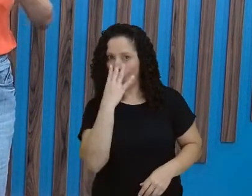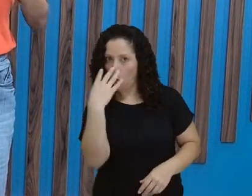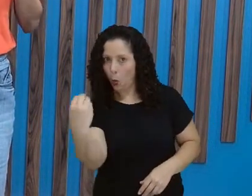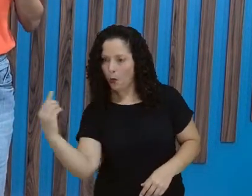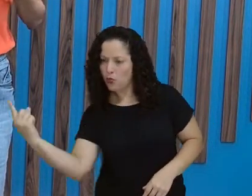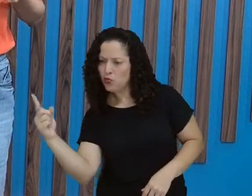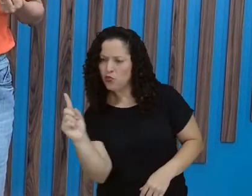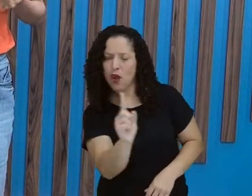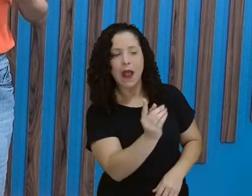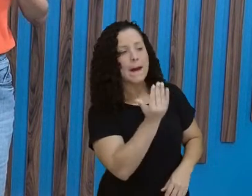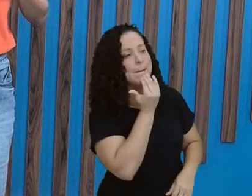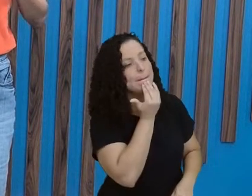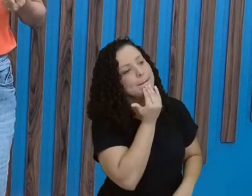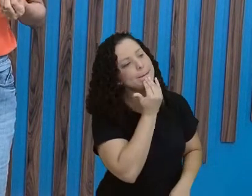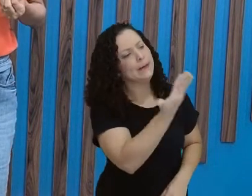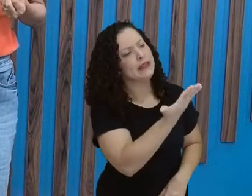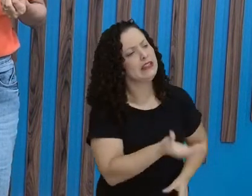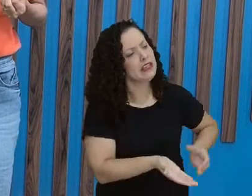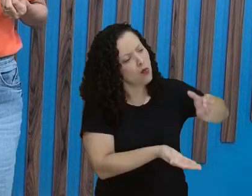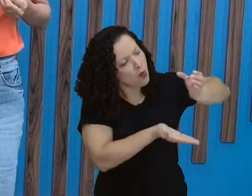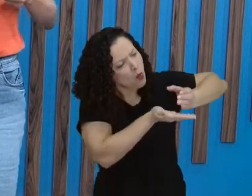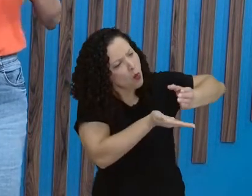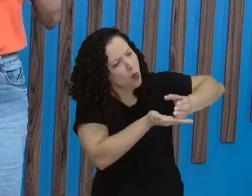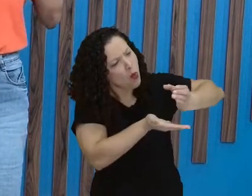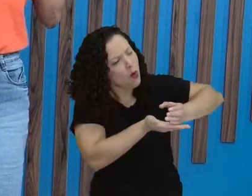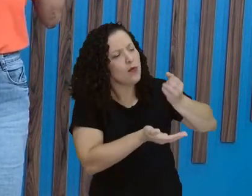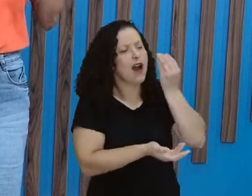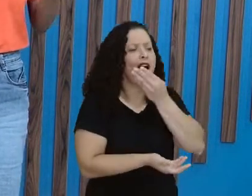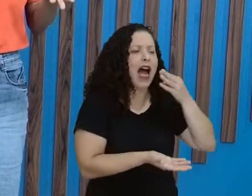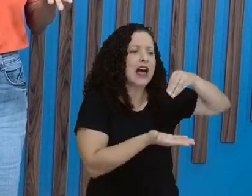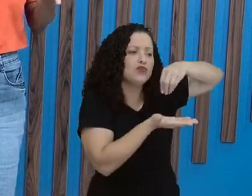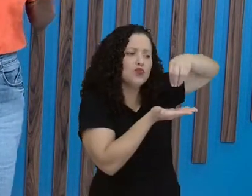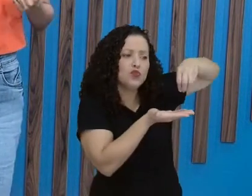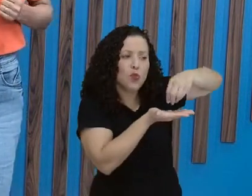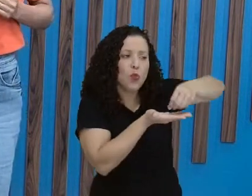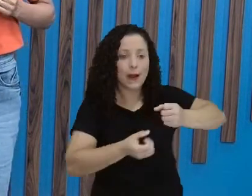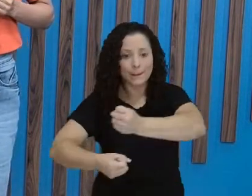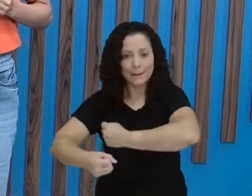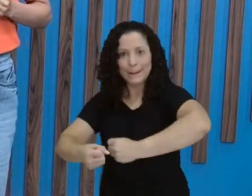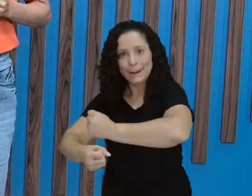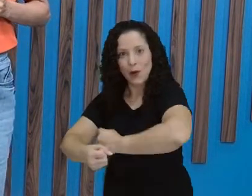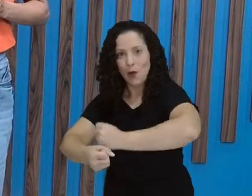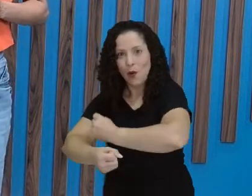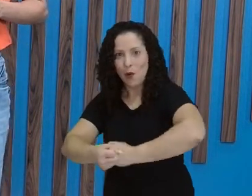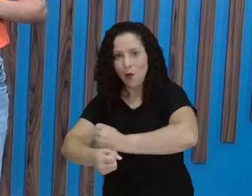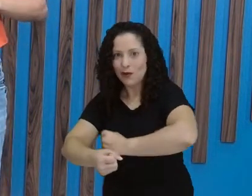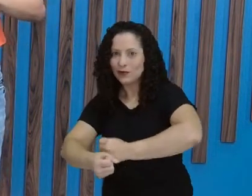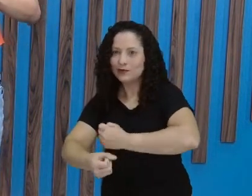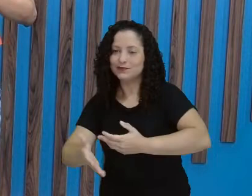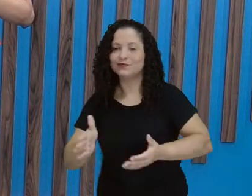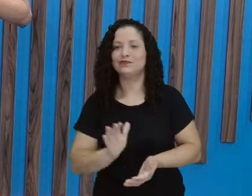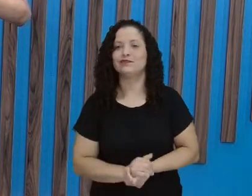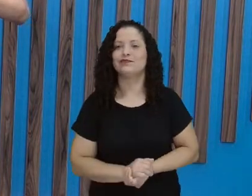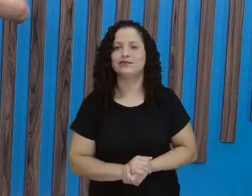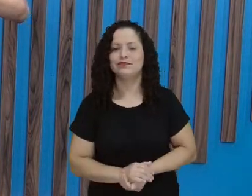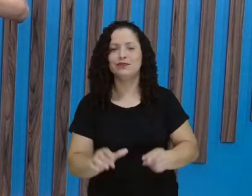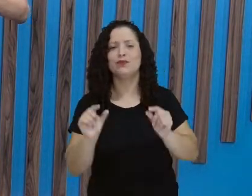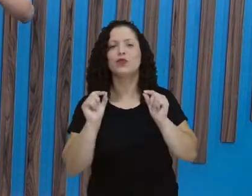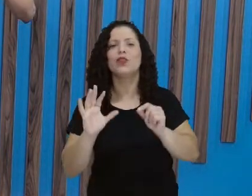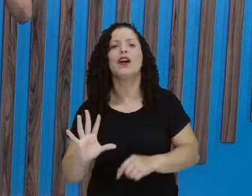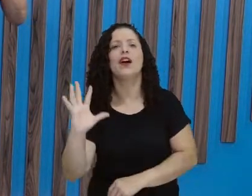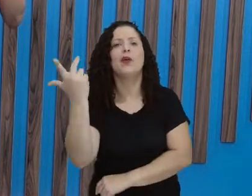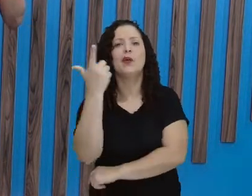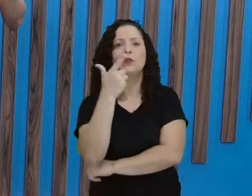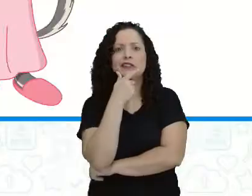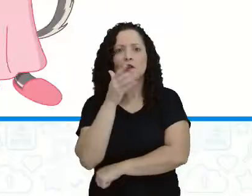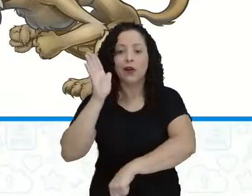açúcar. Ele só precisava de uma xícara de açúcar para fazer o bolinho da vovó. E sabe o que aconteceu?